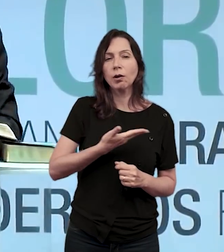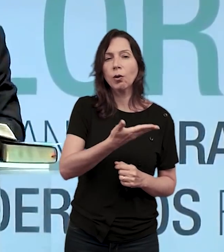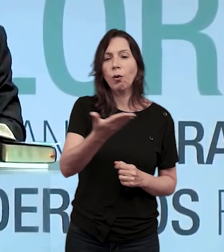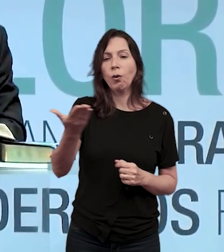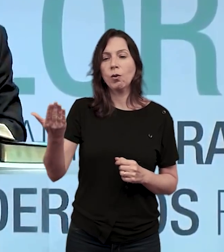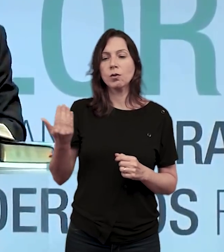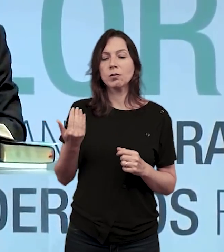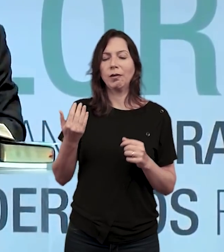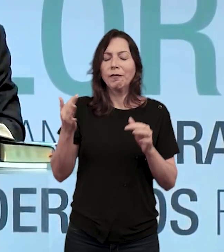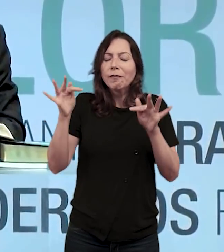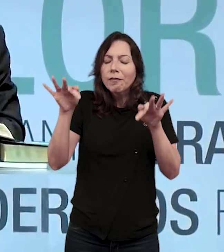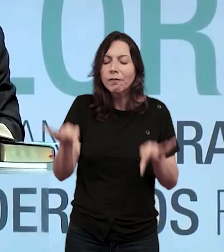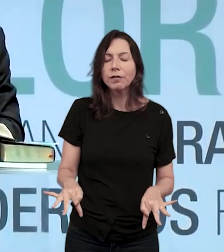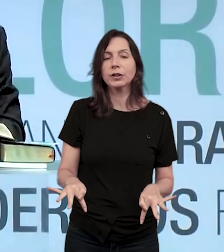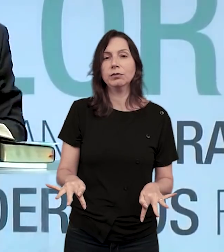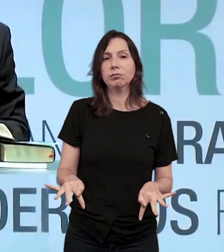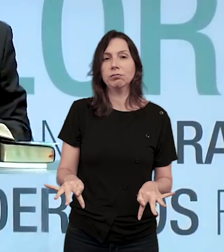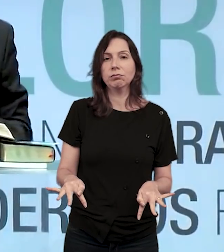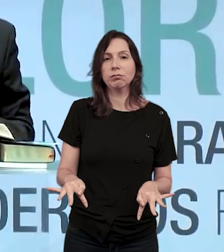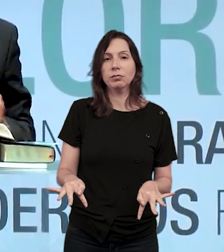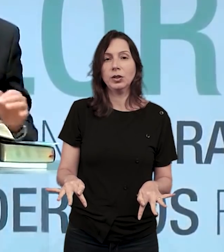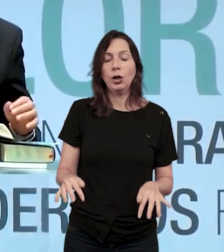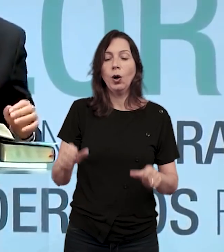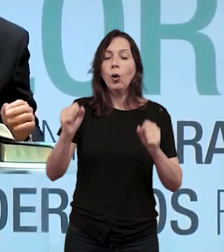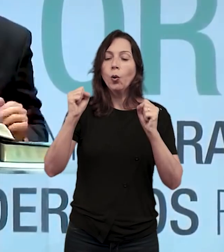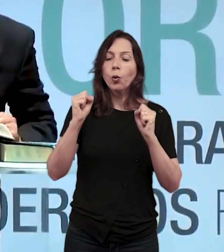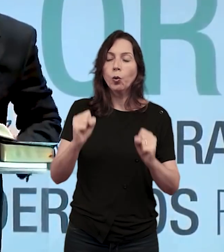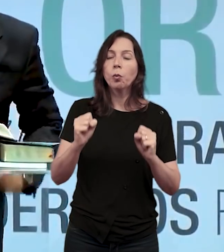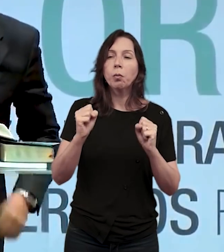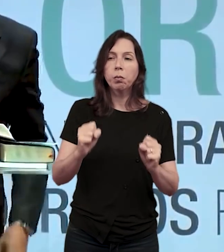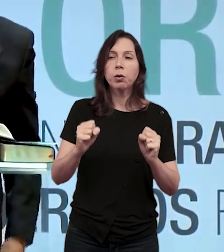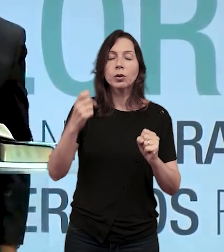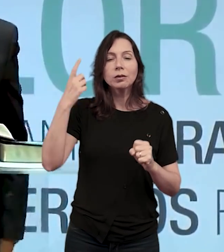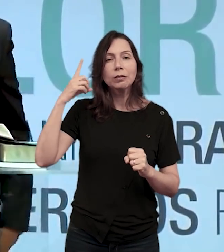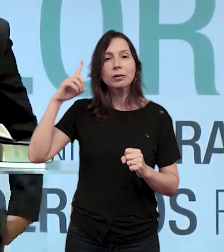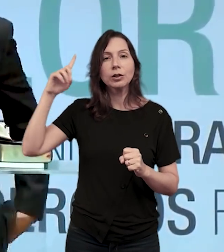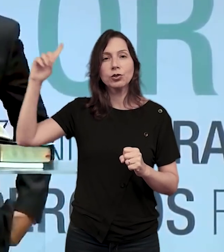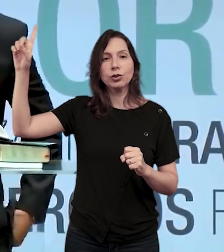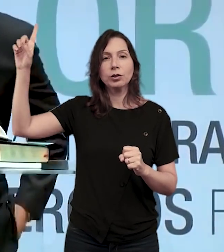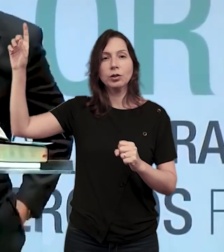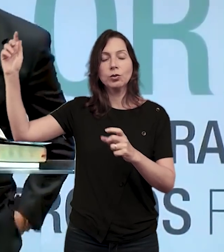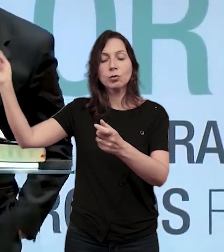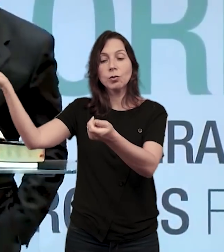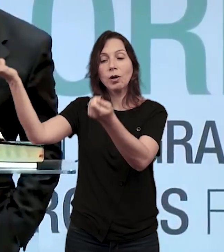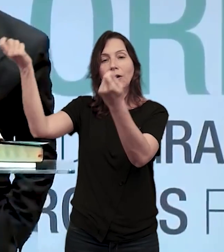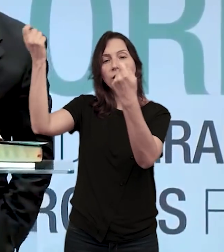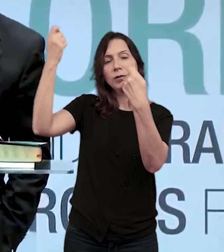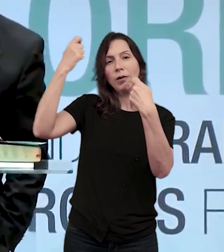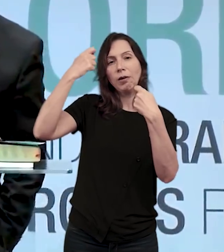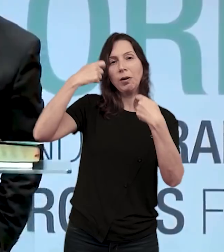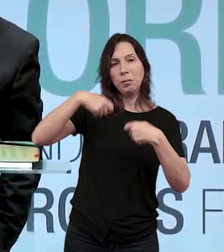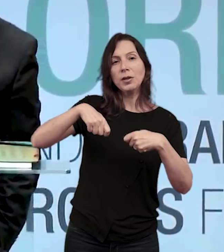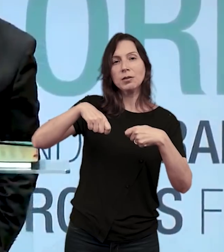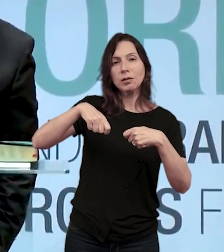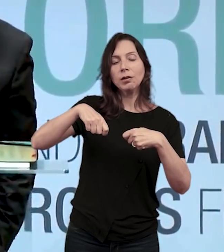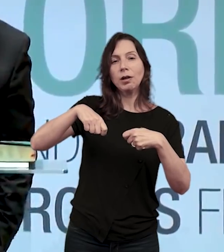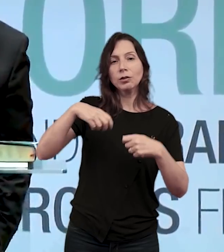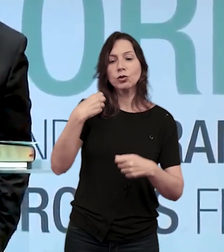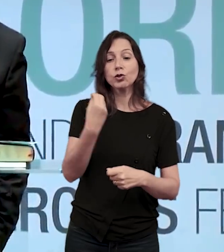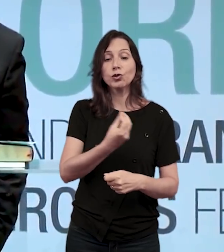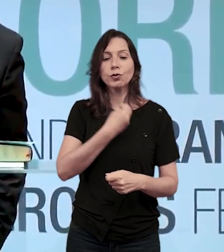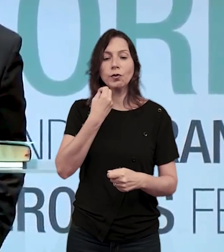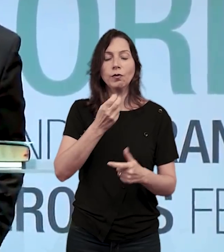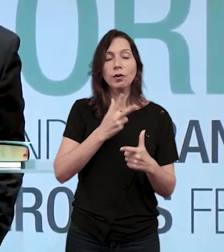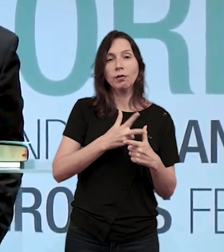a vivermos vitoriosamente. Lá no finalzinho do verso 10, ele diz o seguinte: porque quando sou o